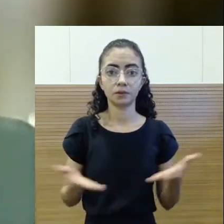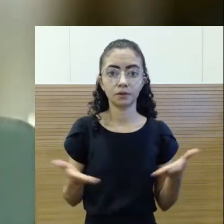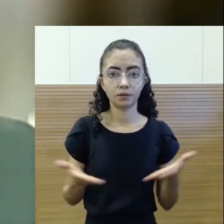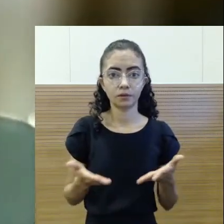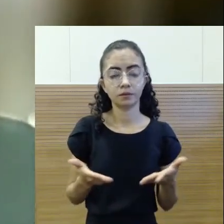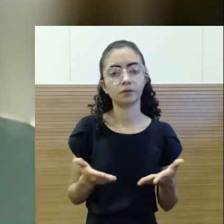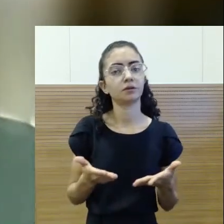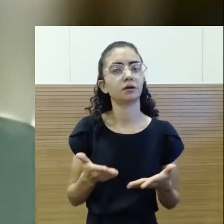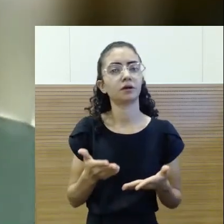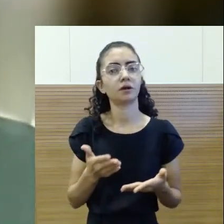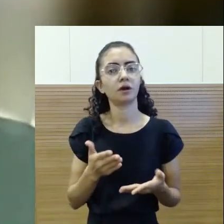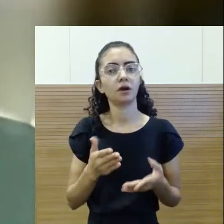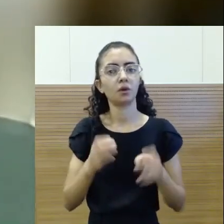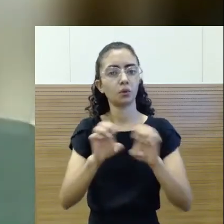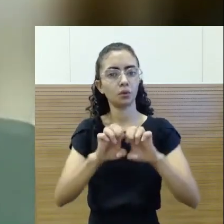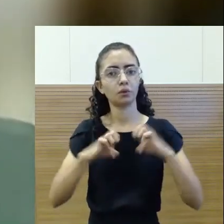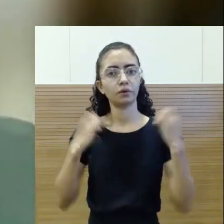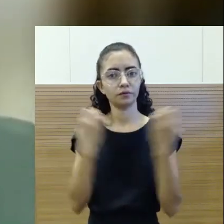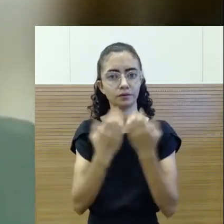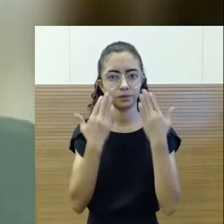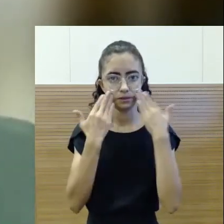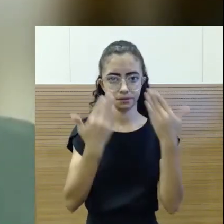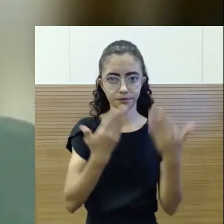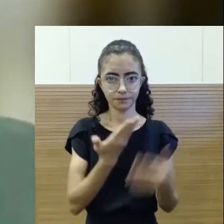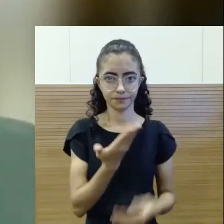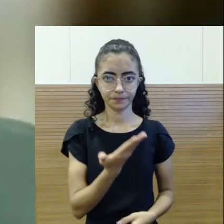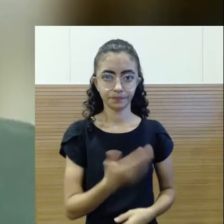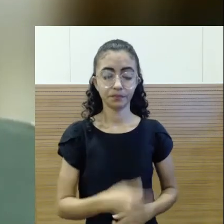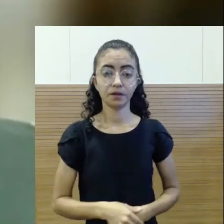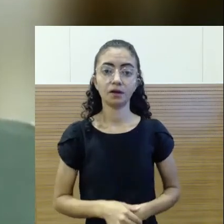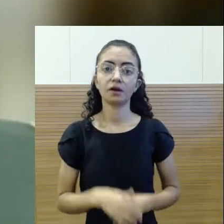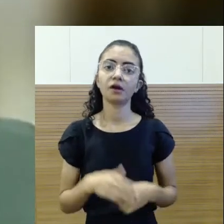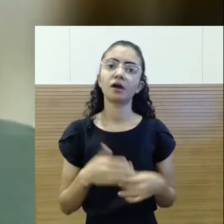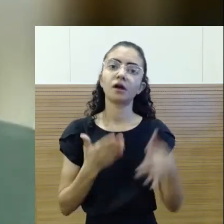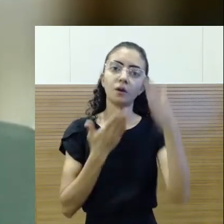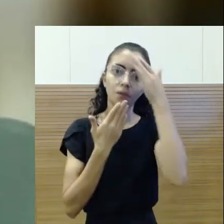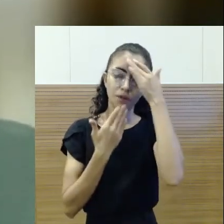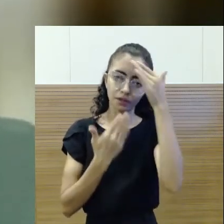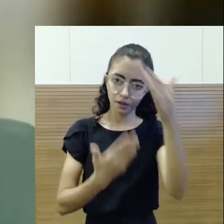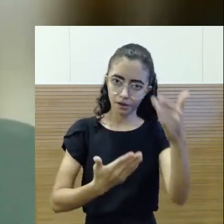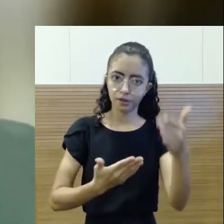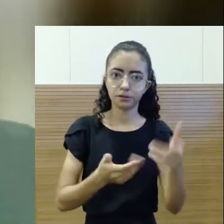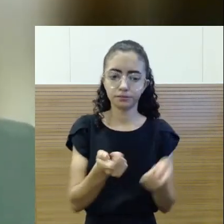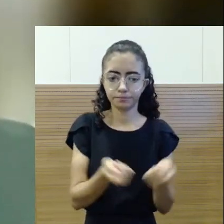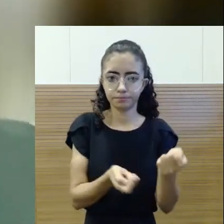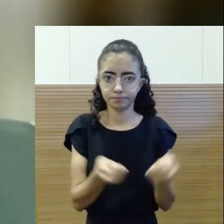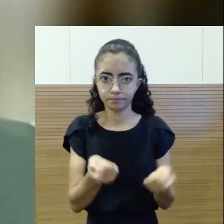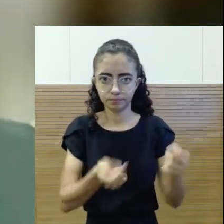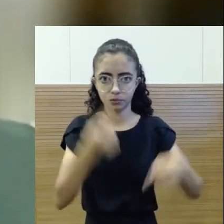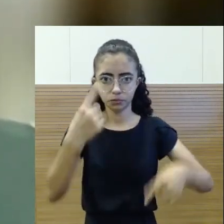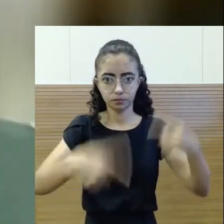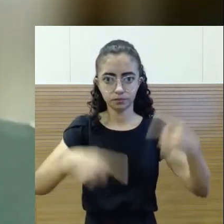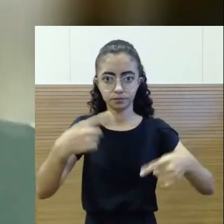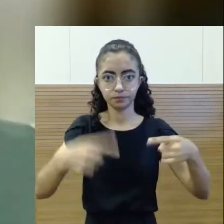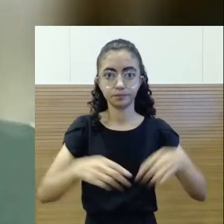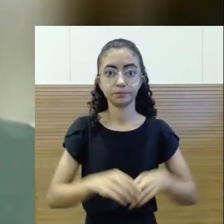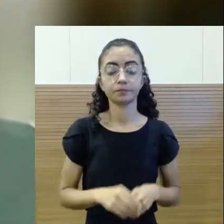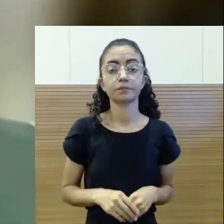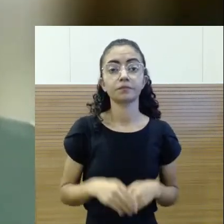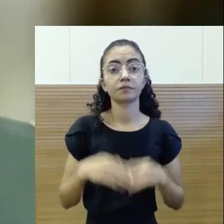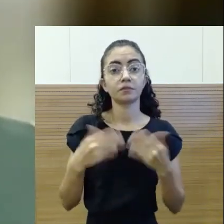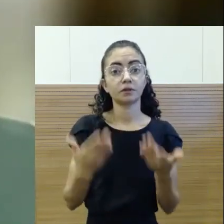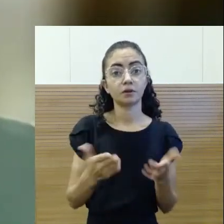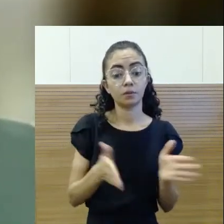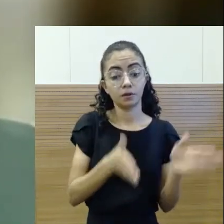de cerimônias. Muito obrigado, doutora Gisele, pela brilhante condução desse debate. Nós, antes de passarmos